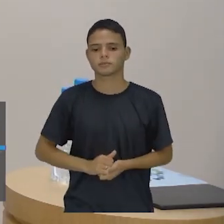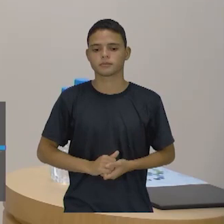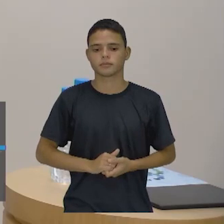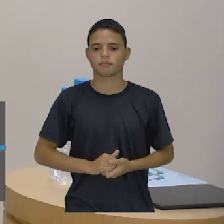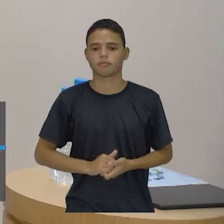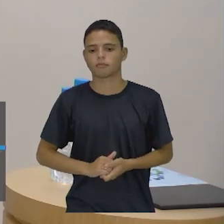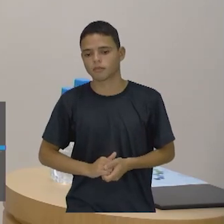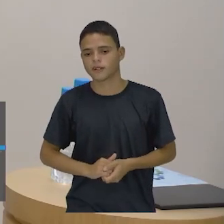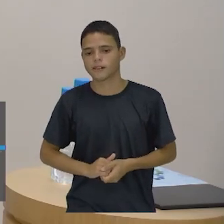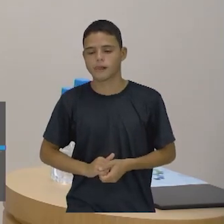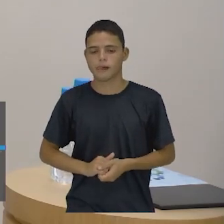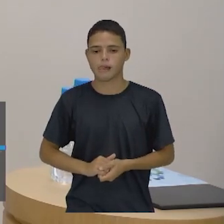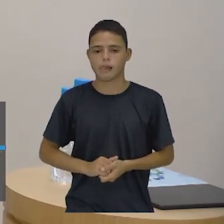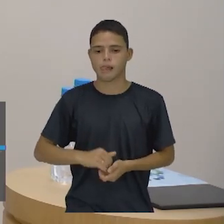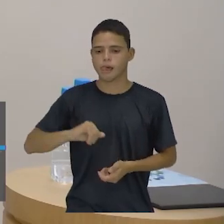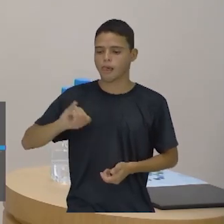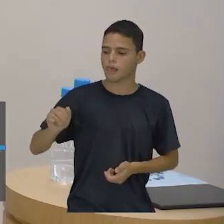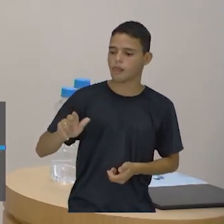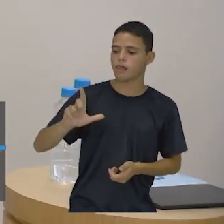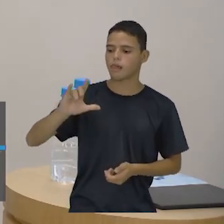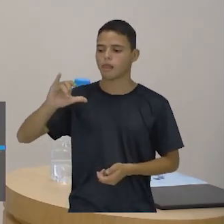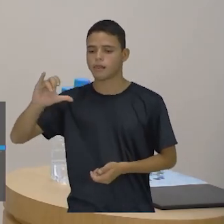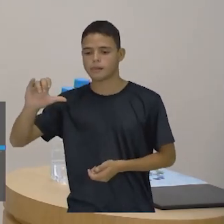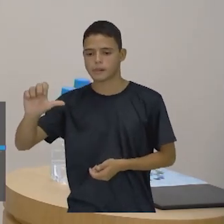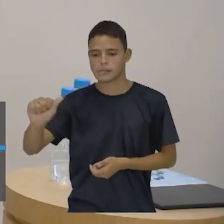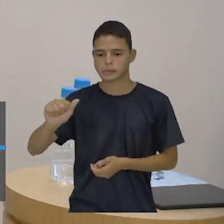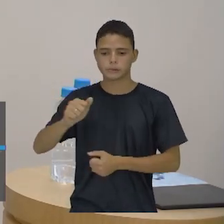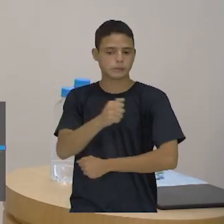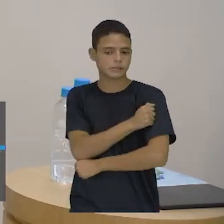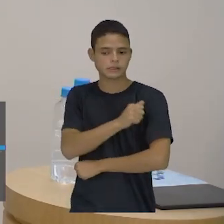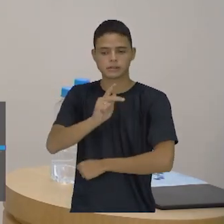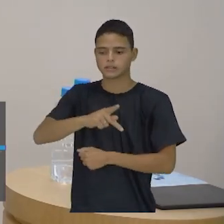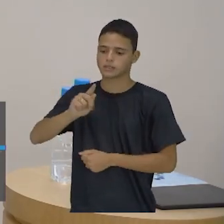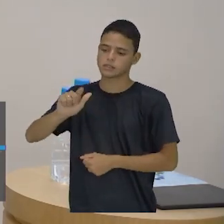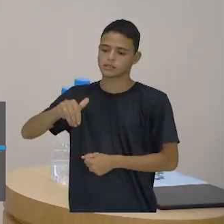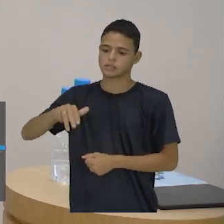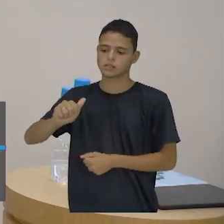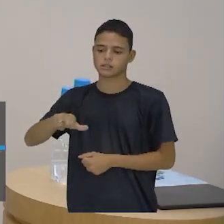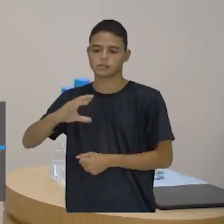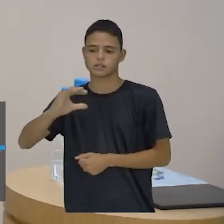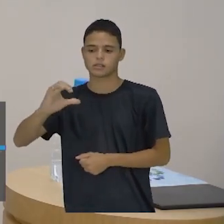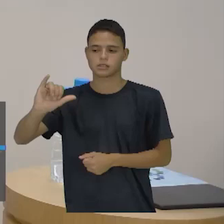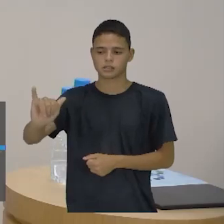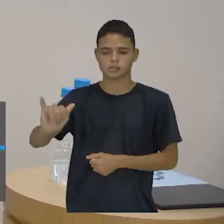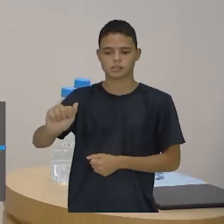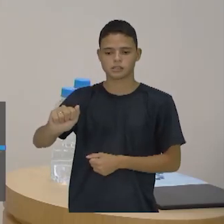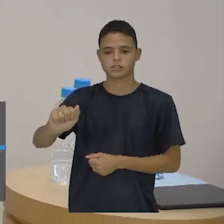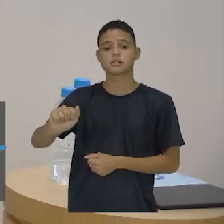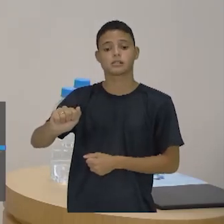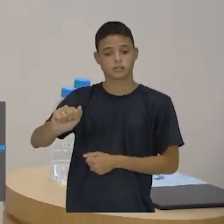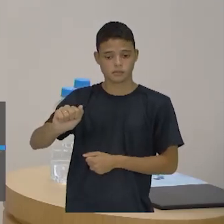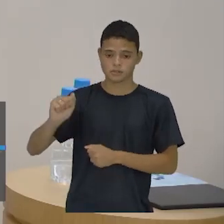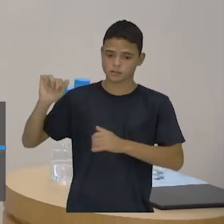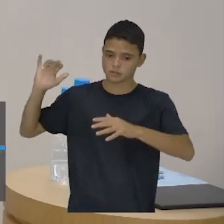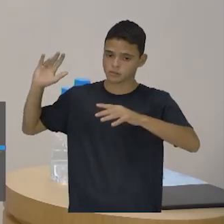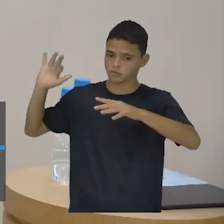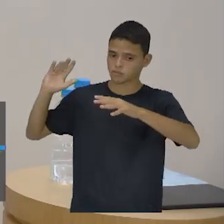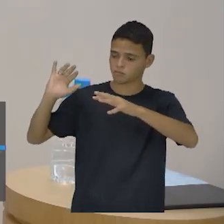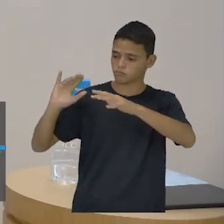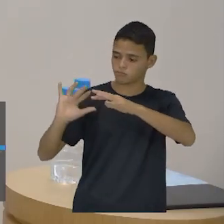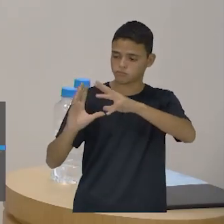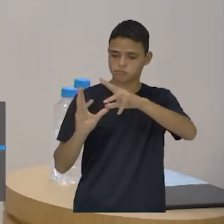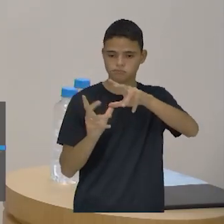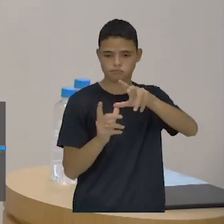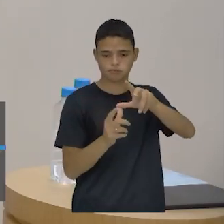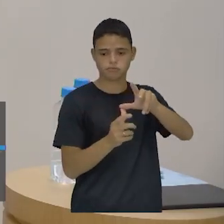Gisele. A Júlia, aluna da professora Márcia, manda da imagem 1. Invasão